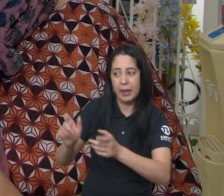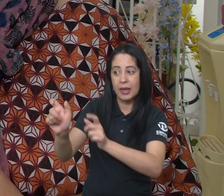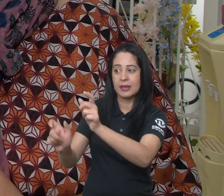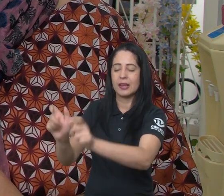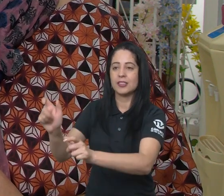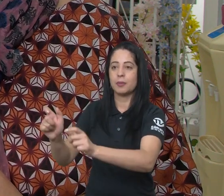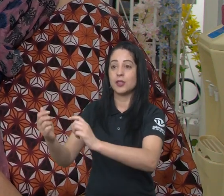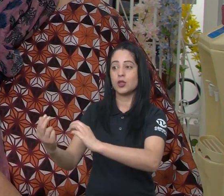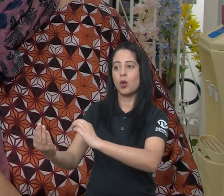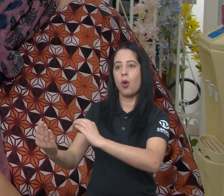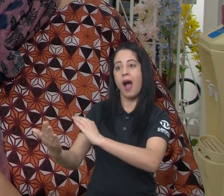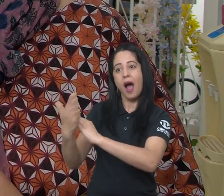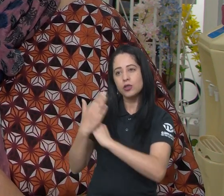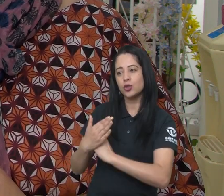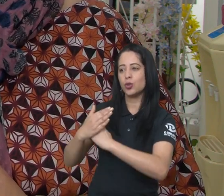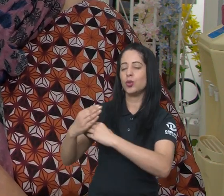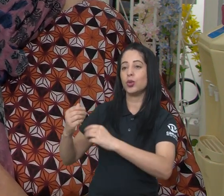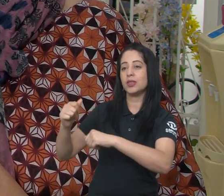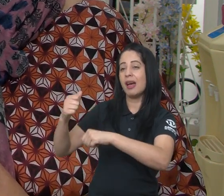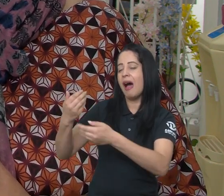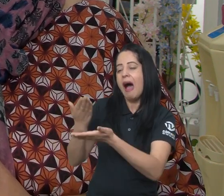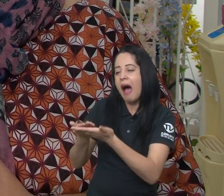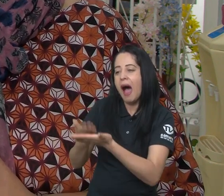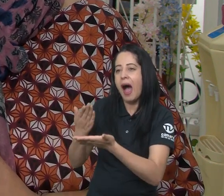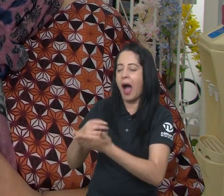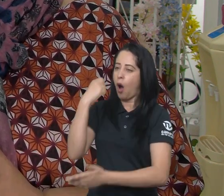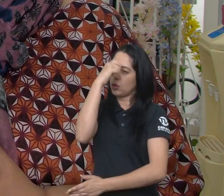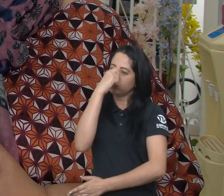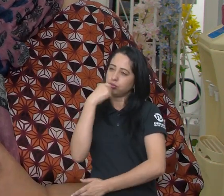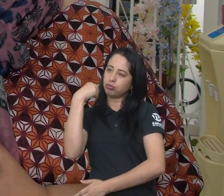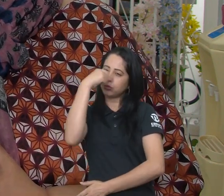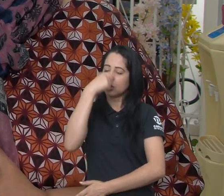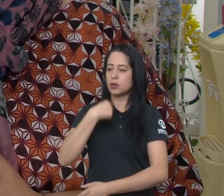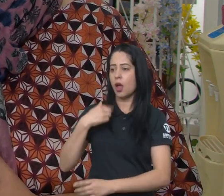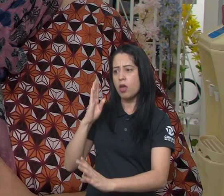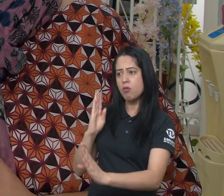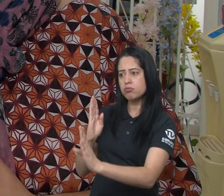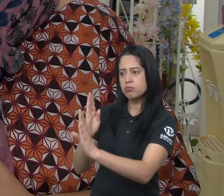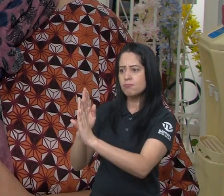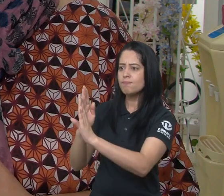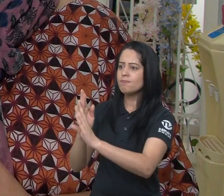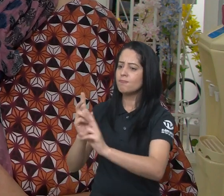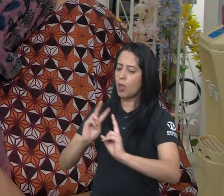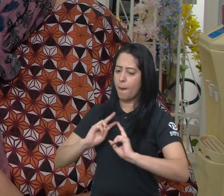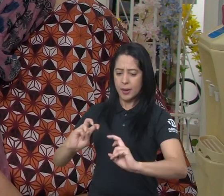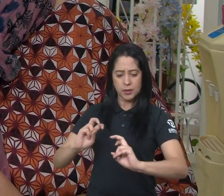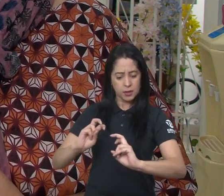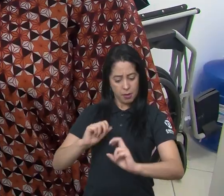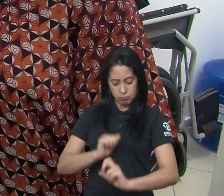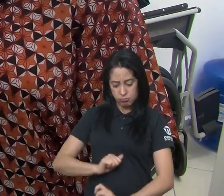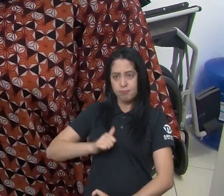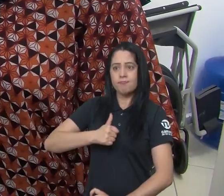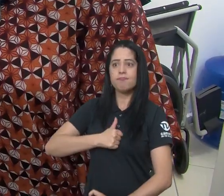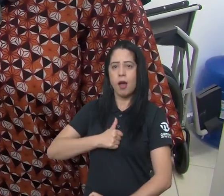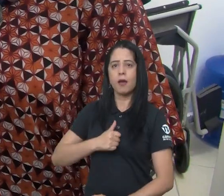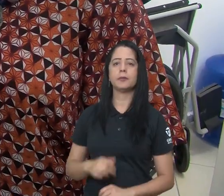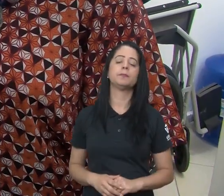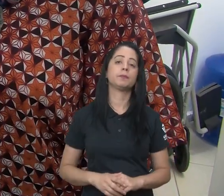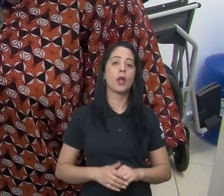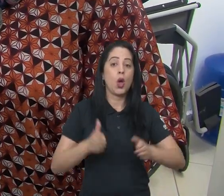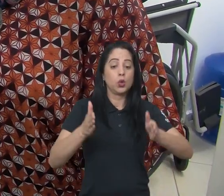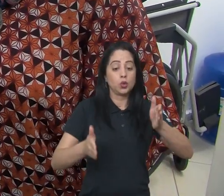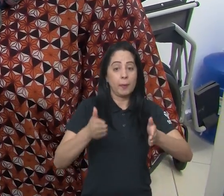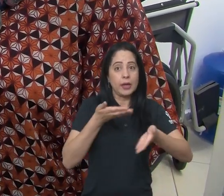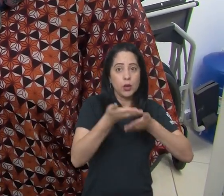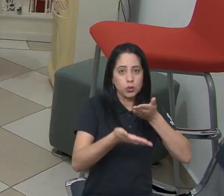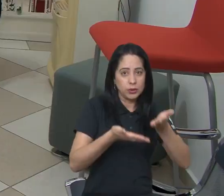sempre davam aula de automaquiagens, essas questões, e onde foi eu me redescobrir como pessoa, né? Durante o tratamento contra